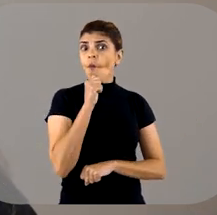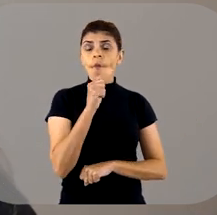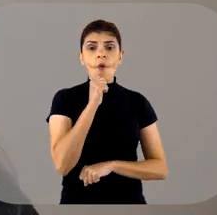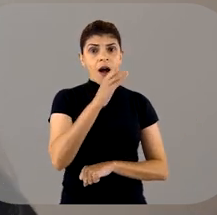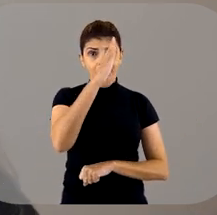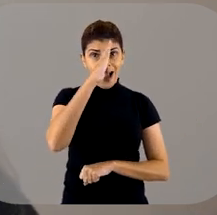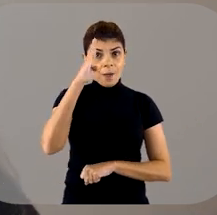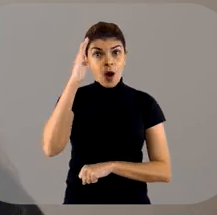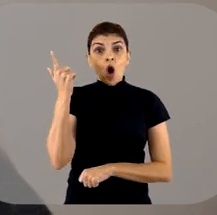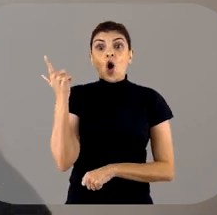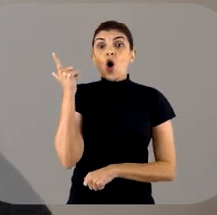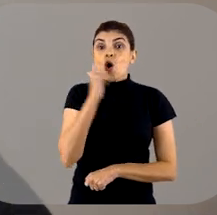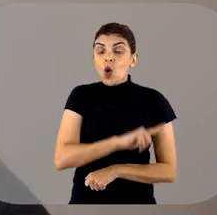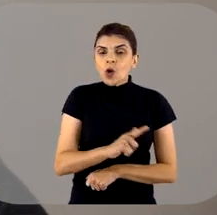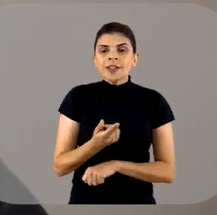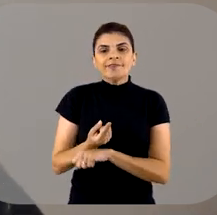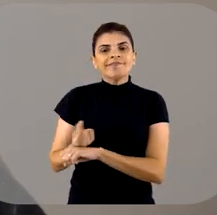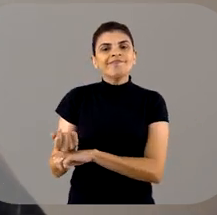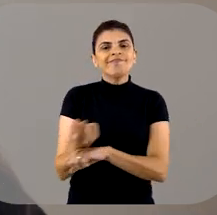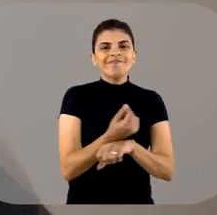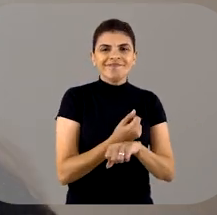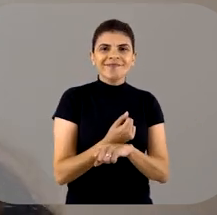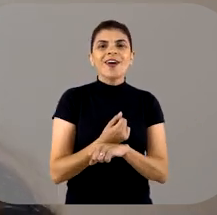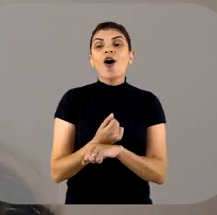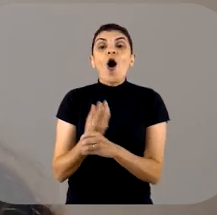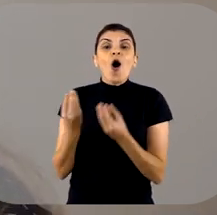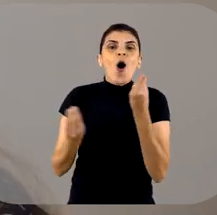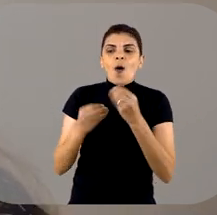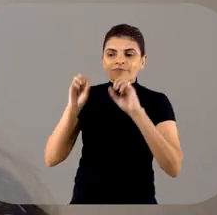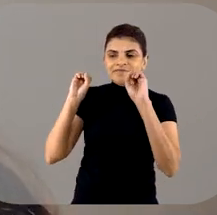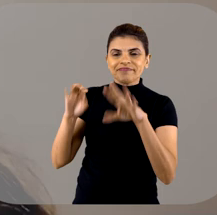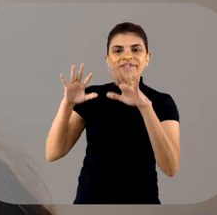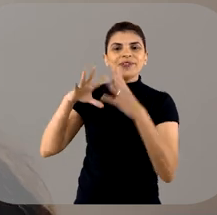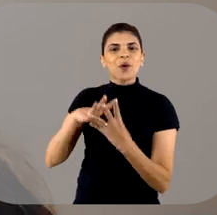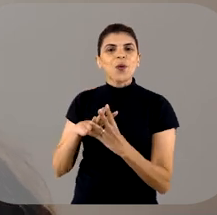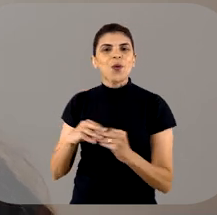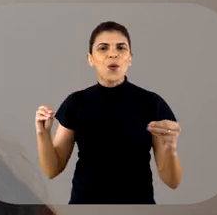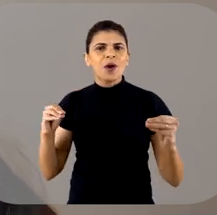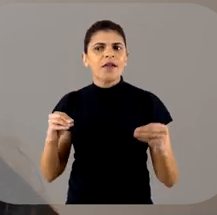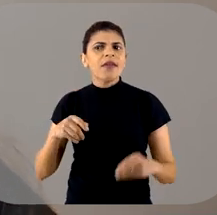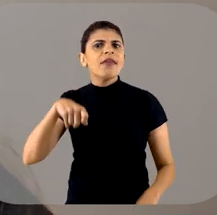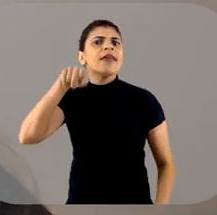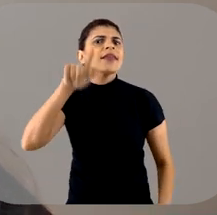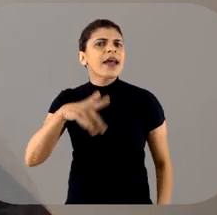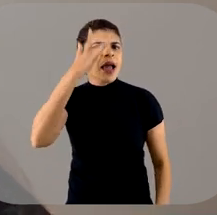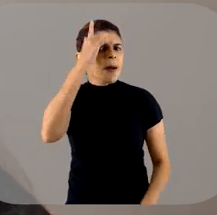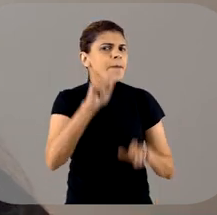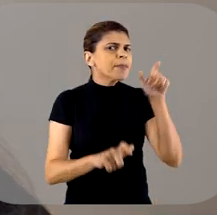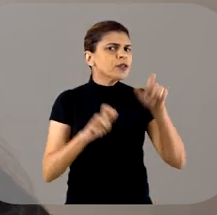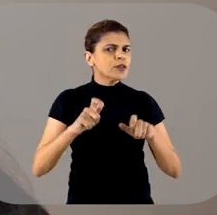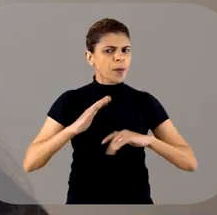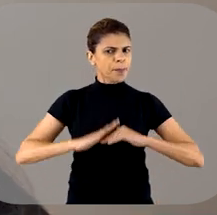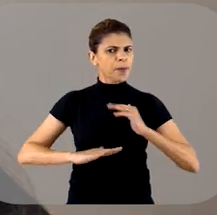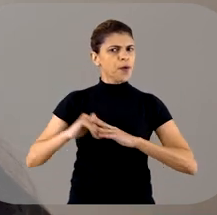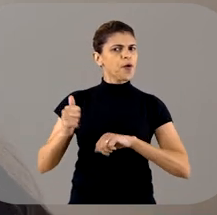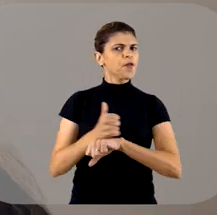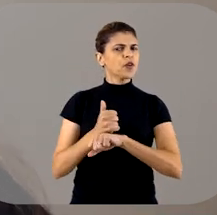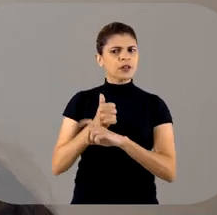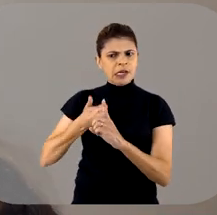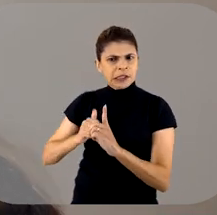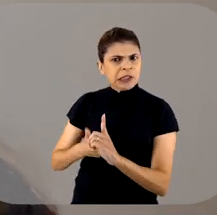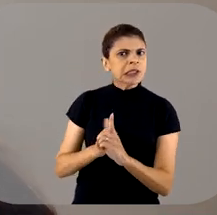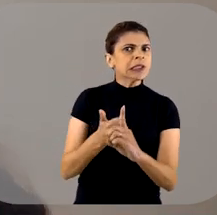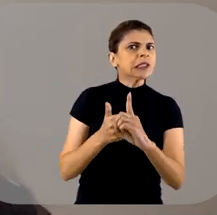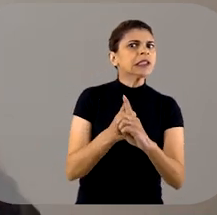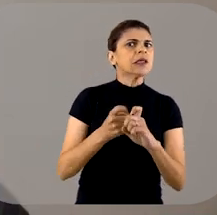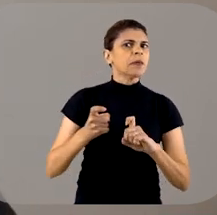formados academicamente, para conseguir o monopólio das artes de curar. E quem eram esses terapeutas